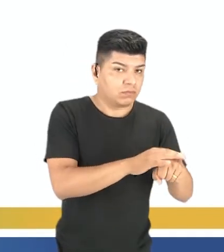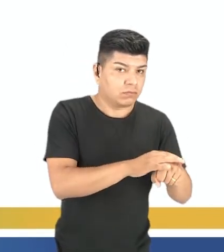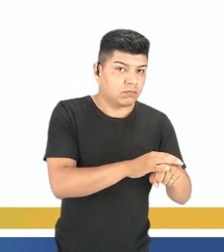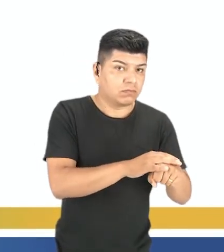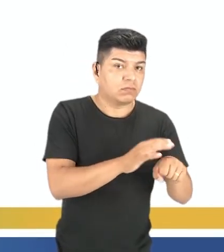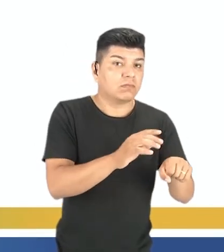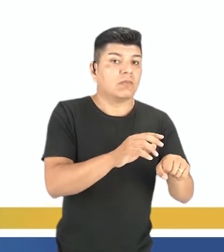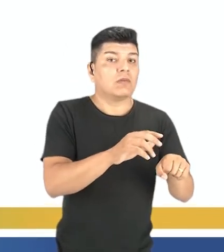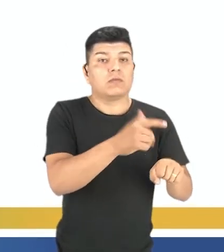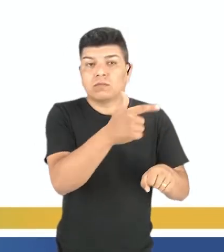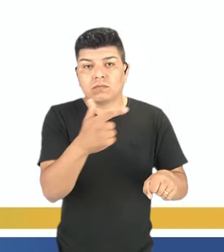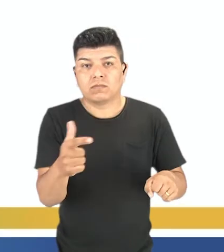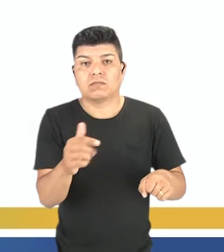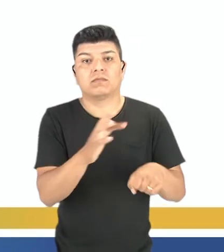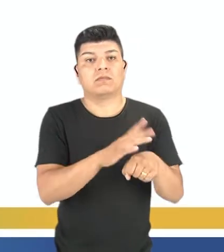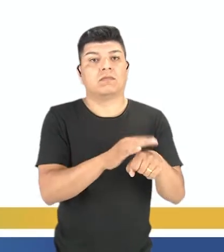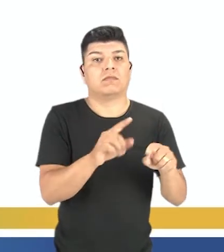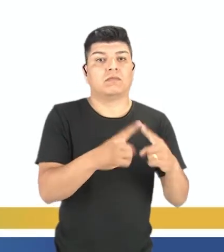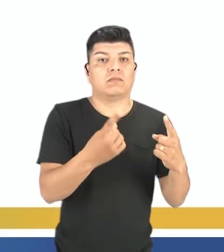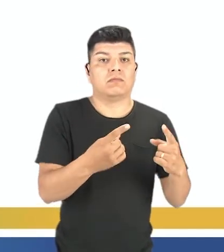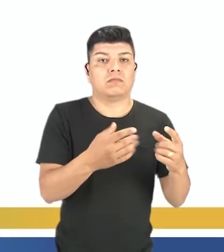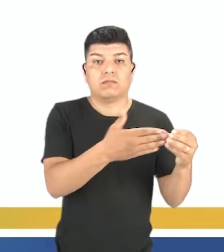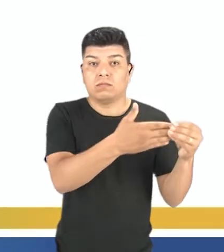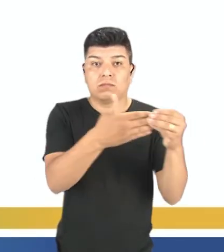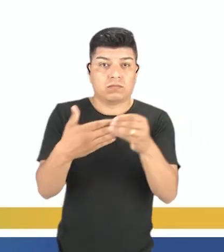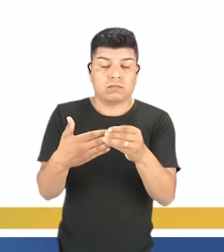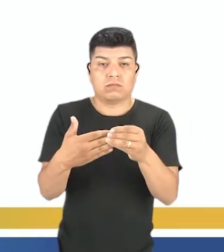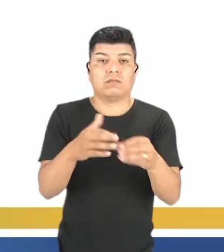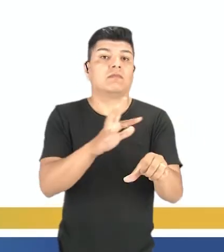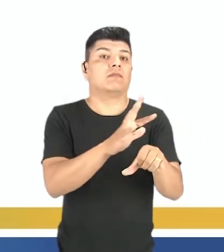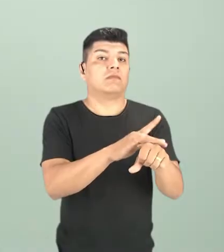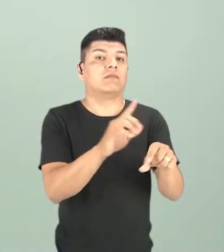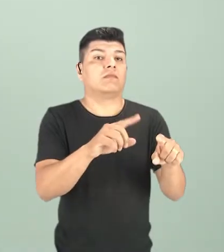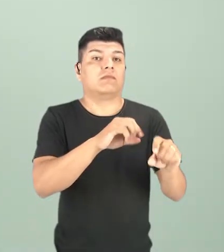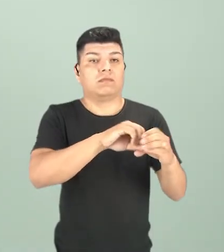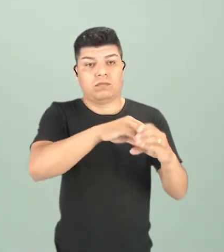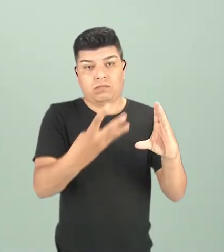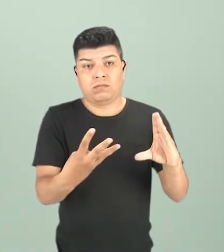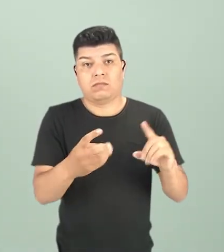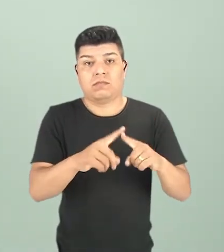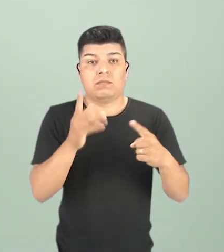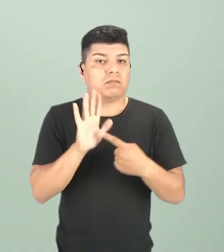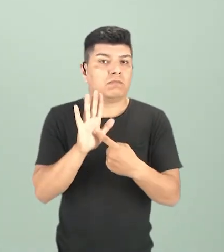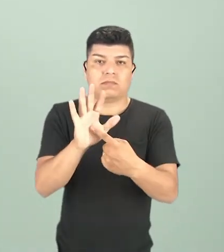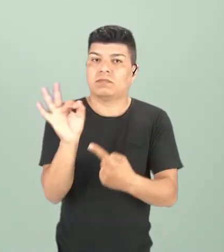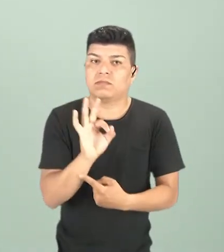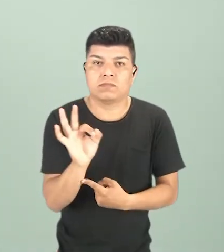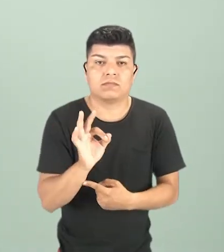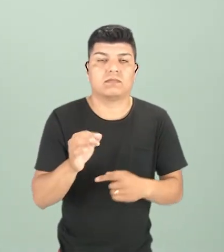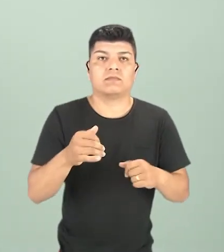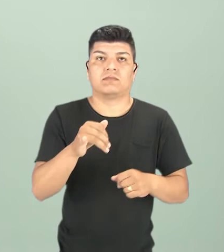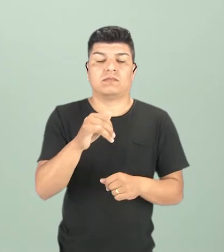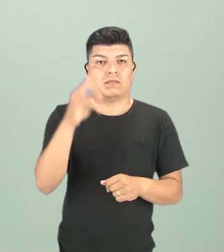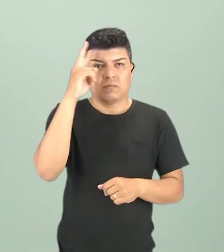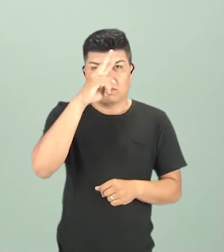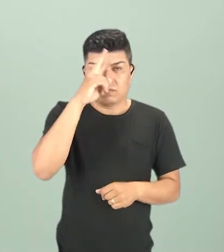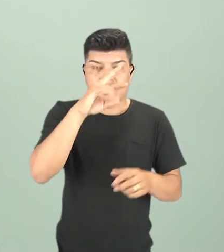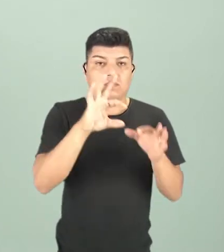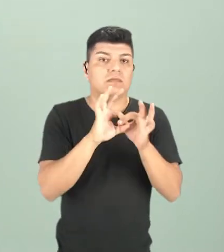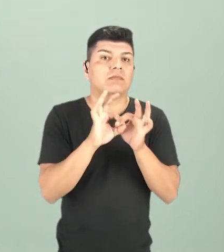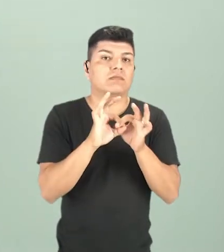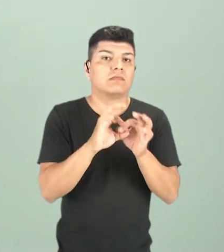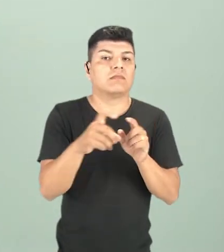doença, sem a doença ou portadores, ou seja, pessoas que têm as características, mas não manifestam a doença. Lembre-se que isso